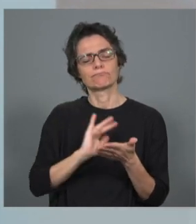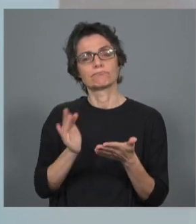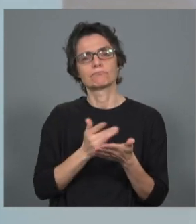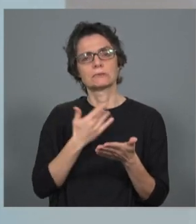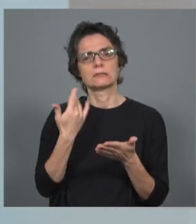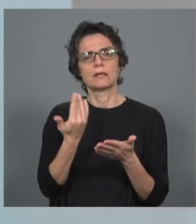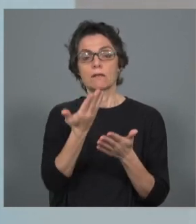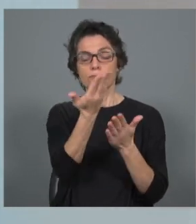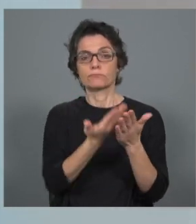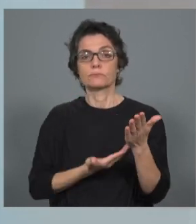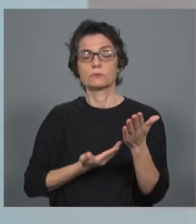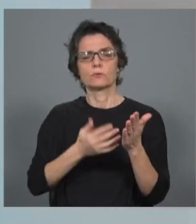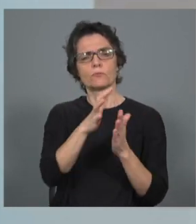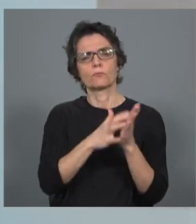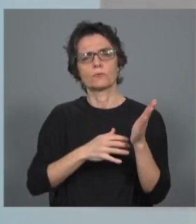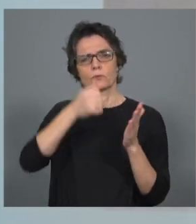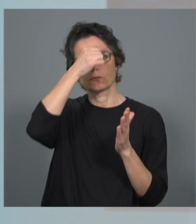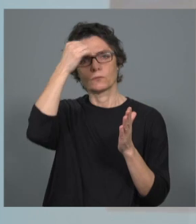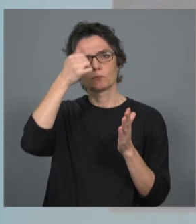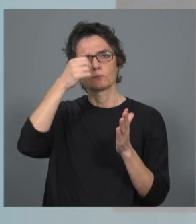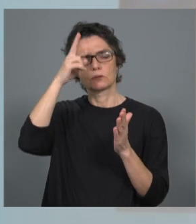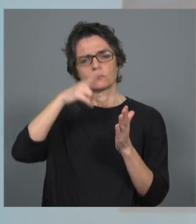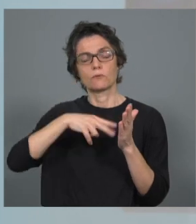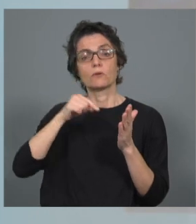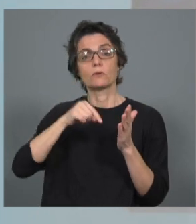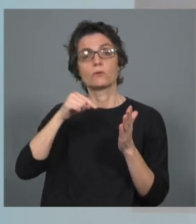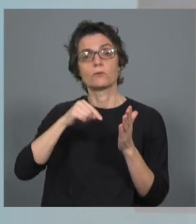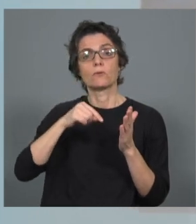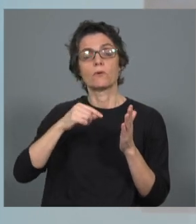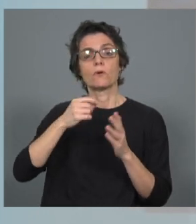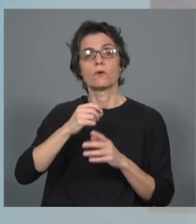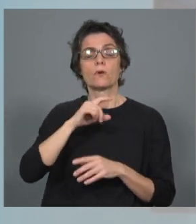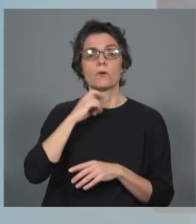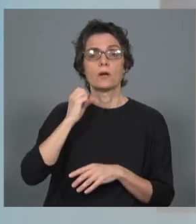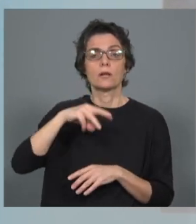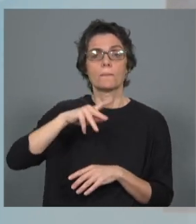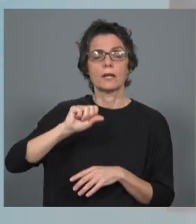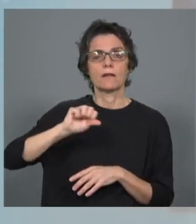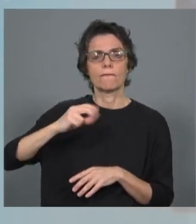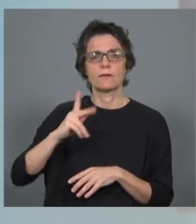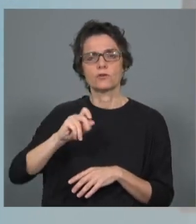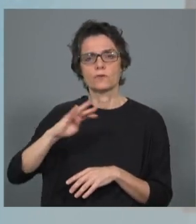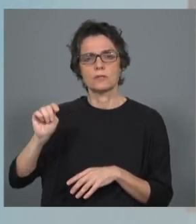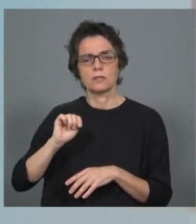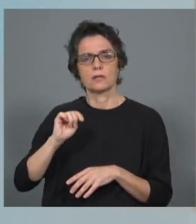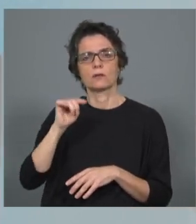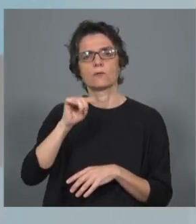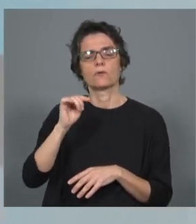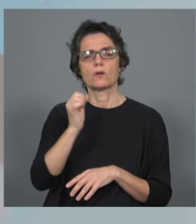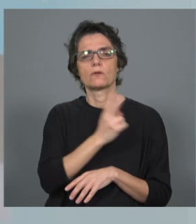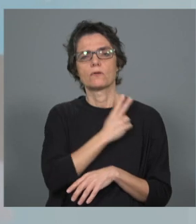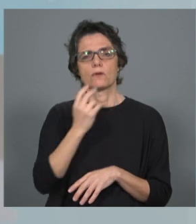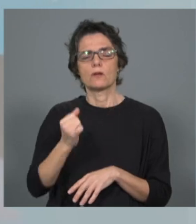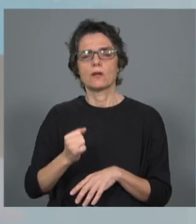são lidos nas missas de domingo. Hoje, a partir da leitura do Padre Miguel Vasconcelos, que é capelão da Universidade Católica Portuguesa e que